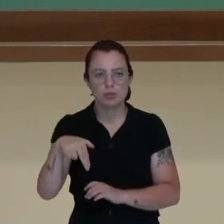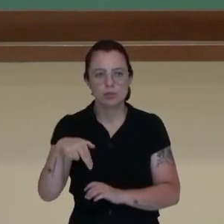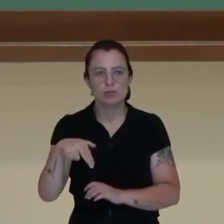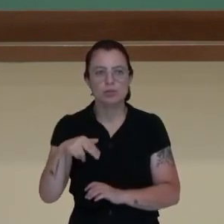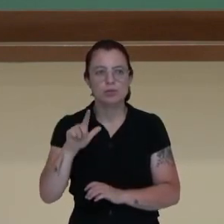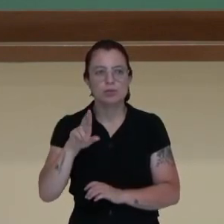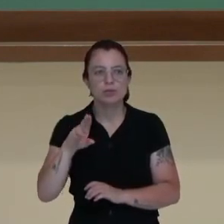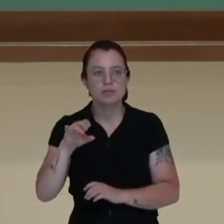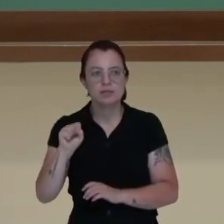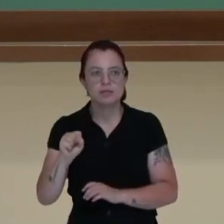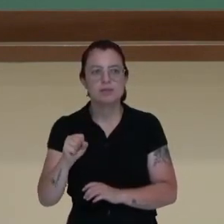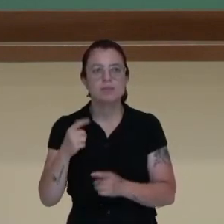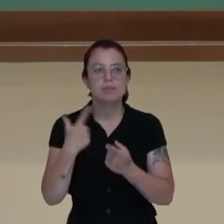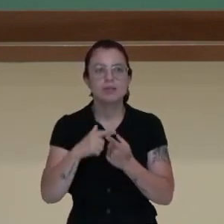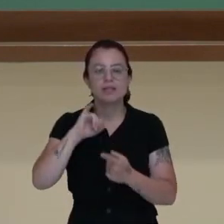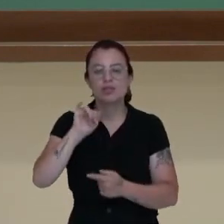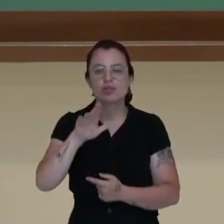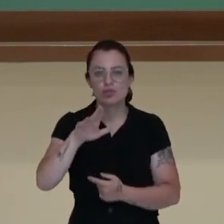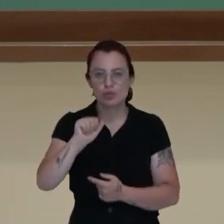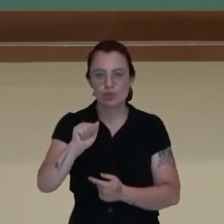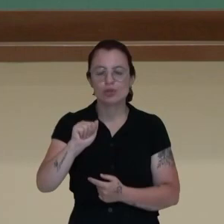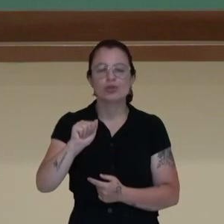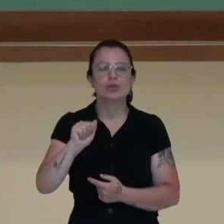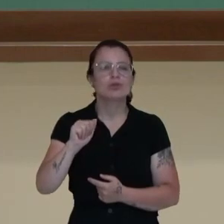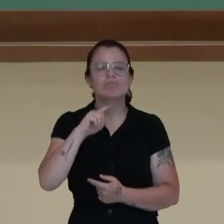eleito, mas ainda não havia tomado posse,